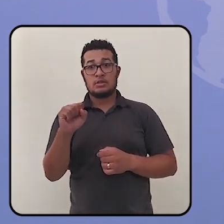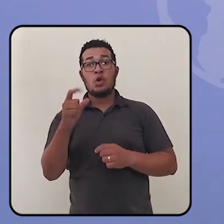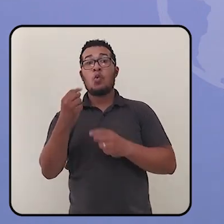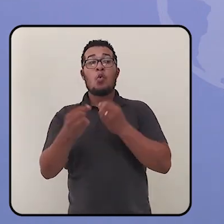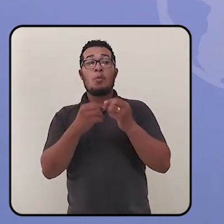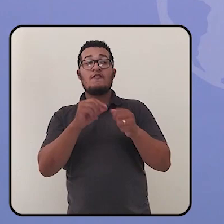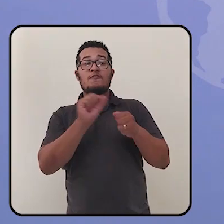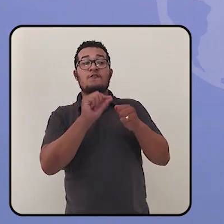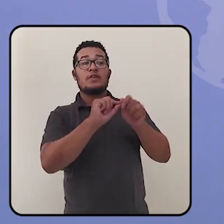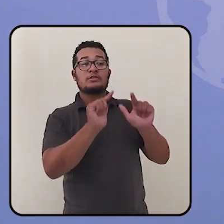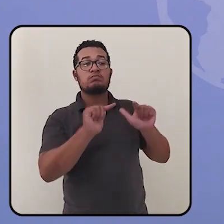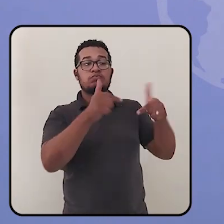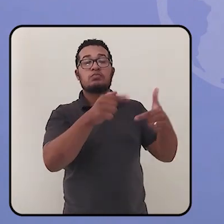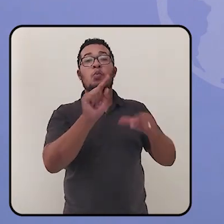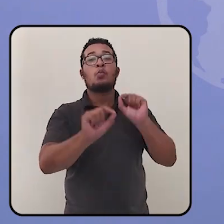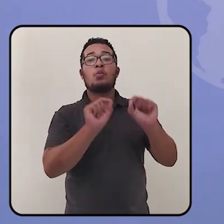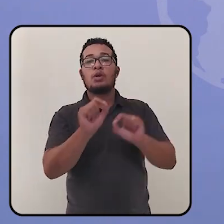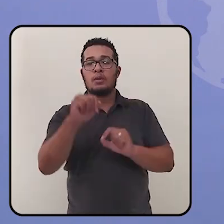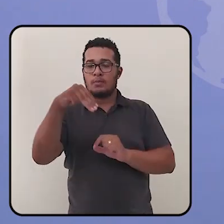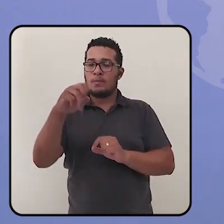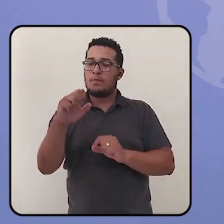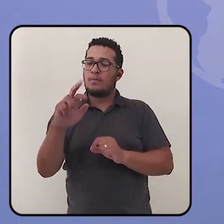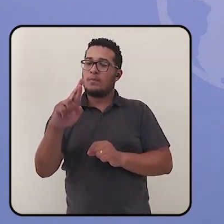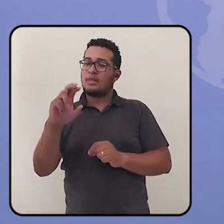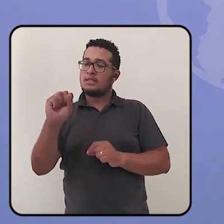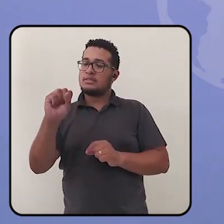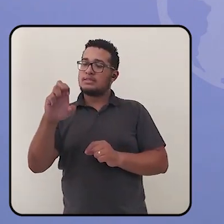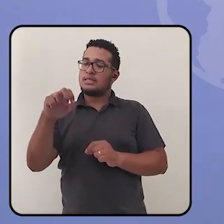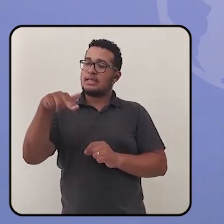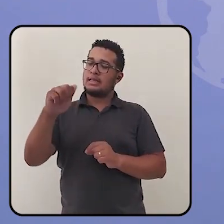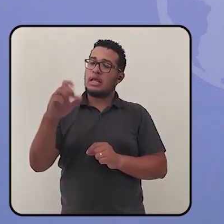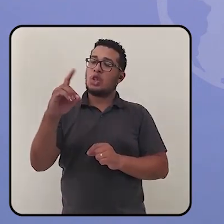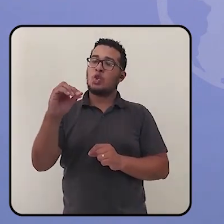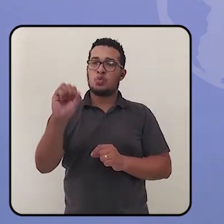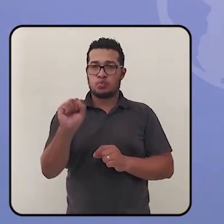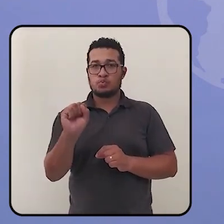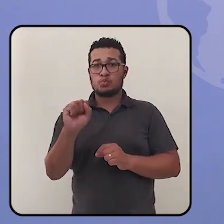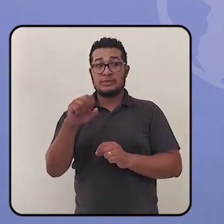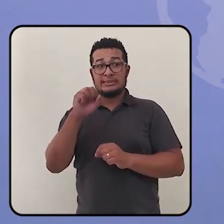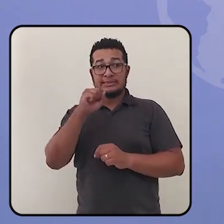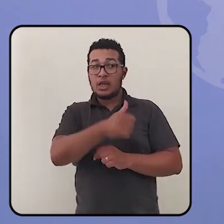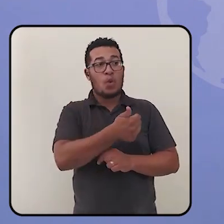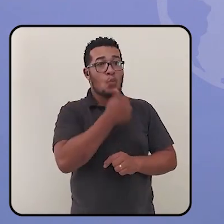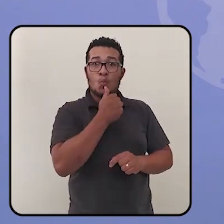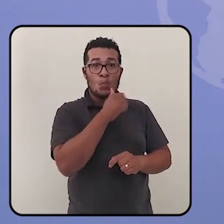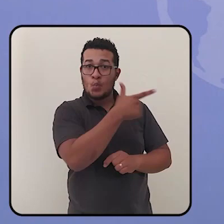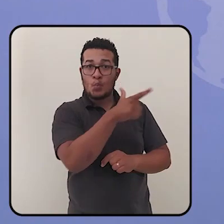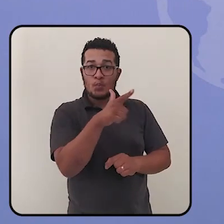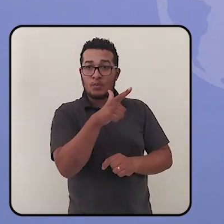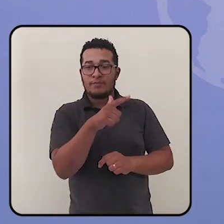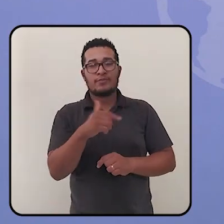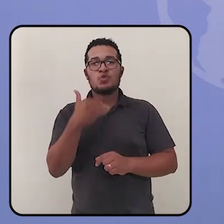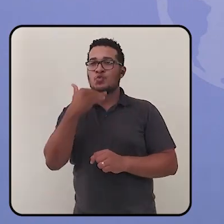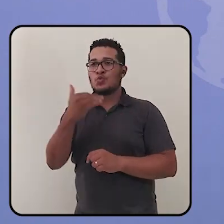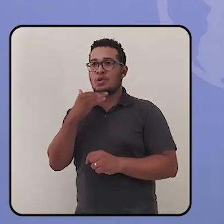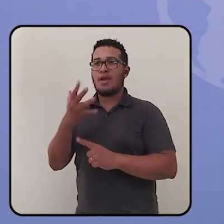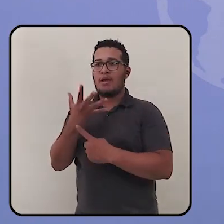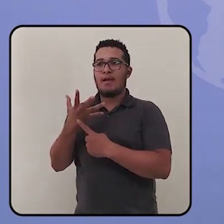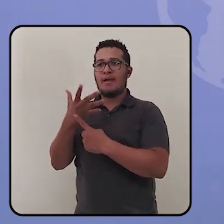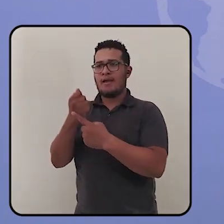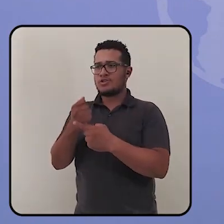mecenato porque sem eles praticamente os artistas eles não poderiam se dedicar exclusivamente